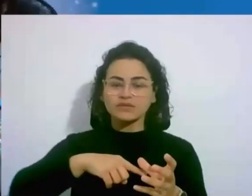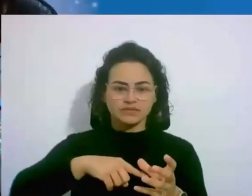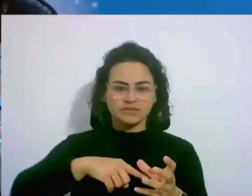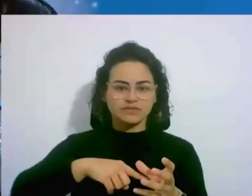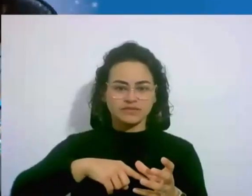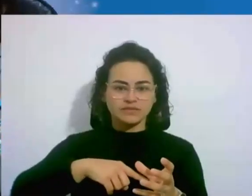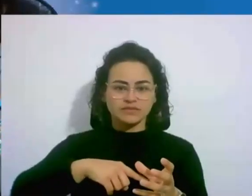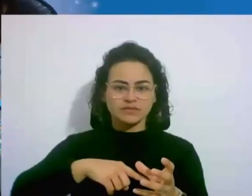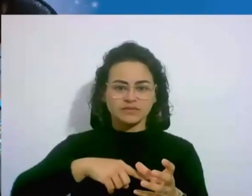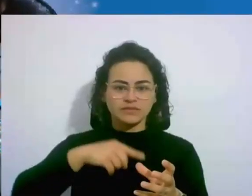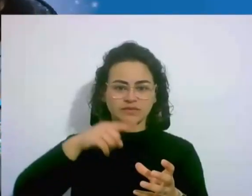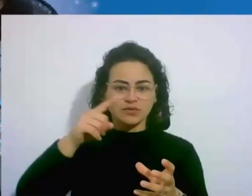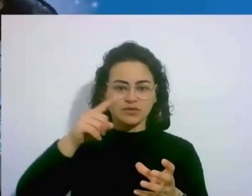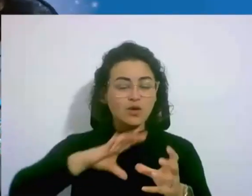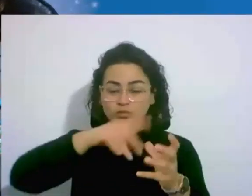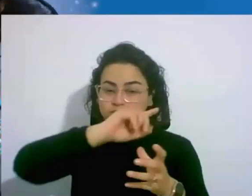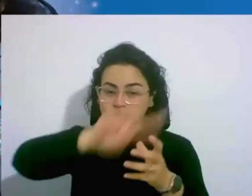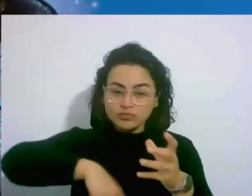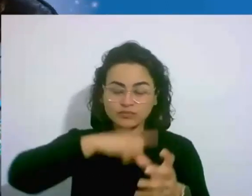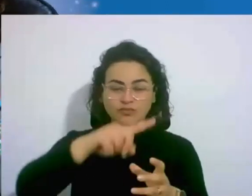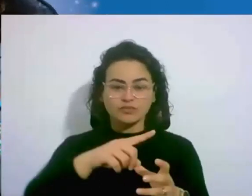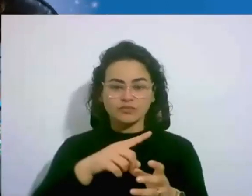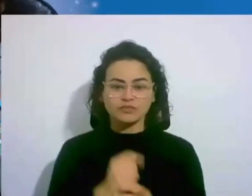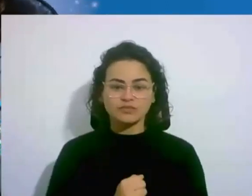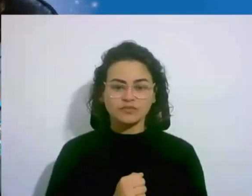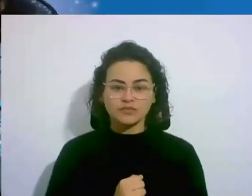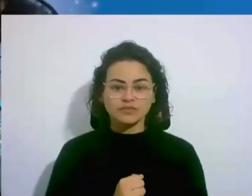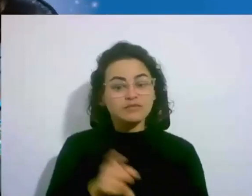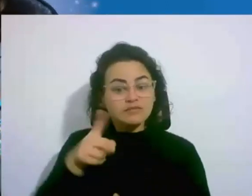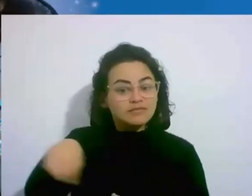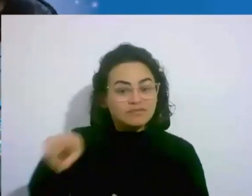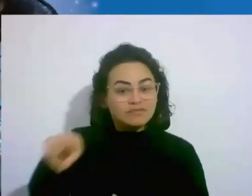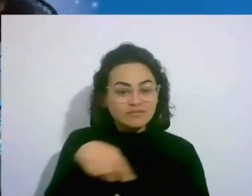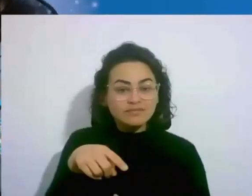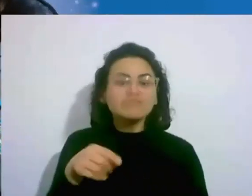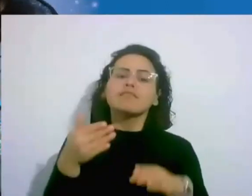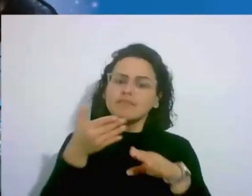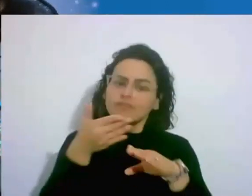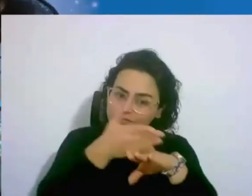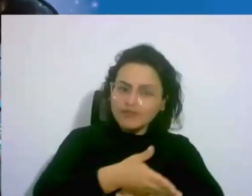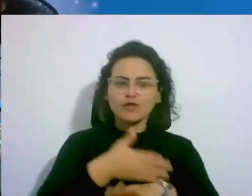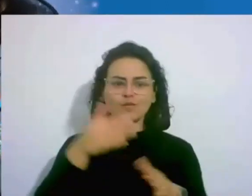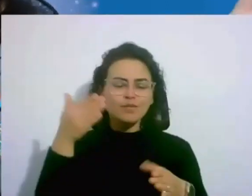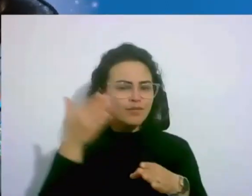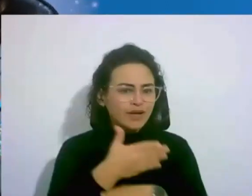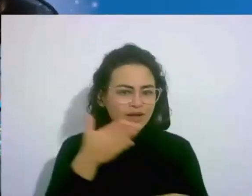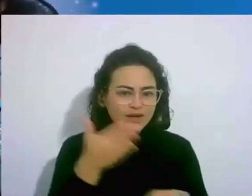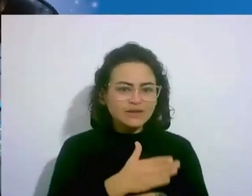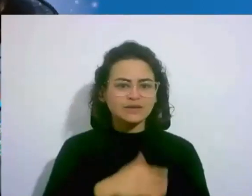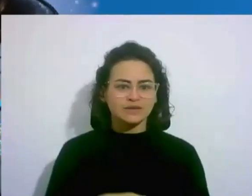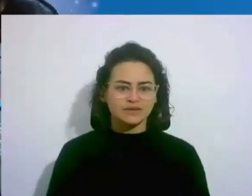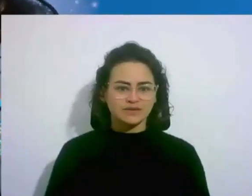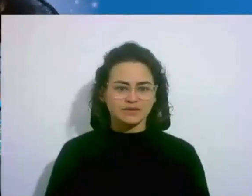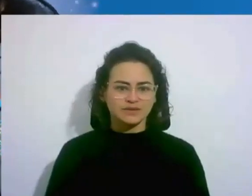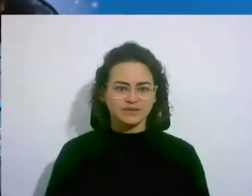Ela é do planeta todo. Eu desafio que as pessoas entrem, que façam, que participem, entrem